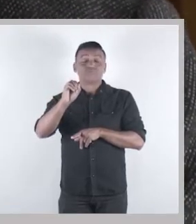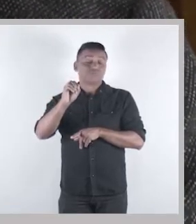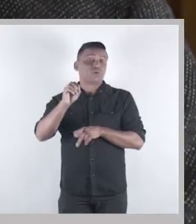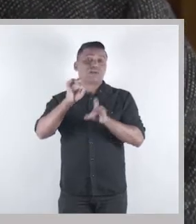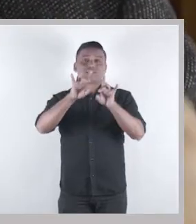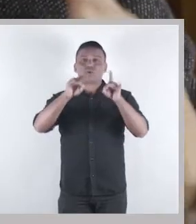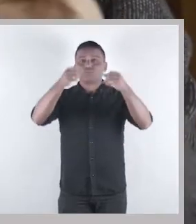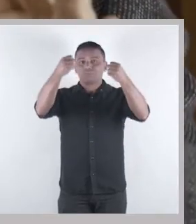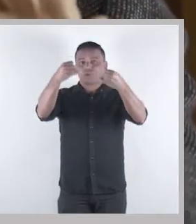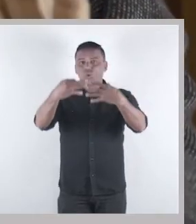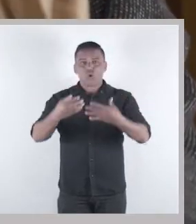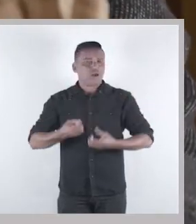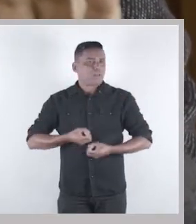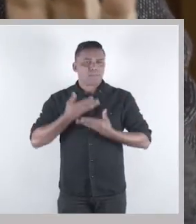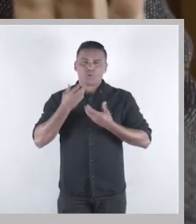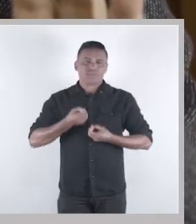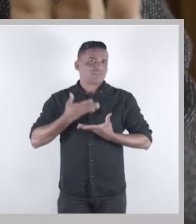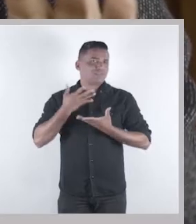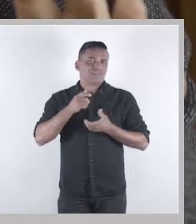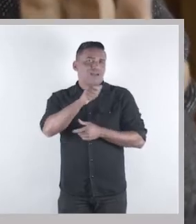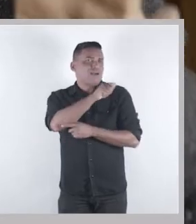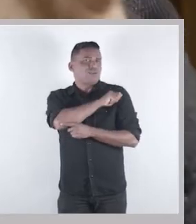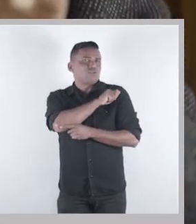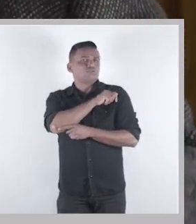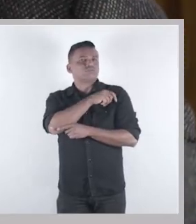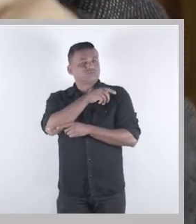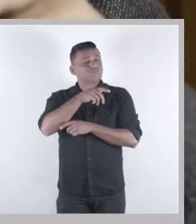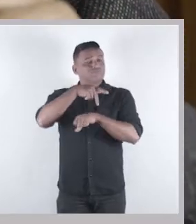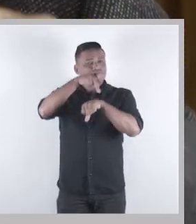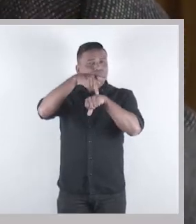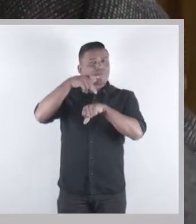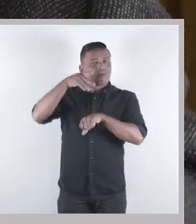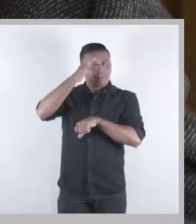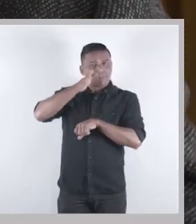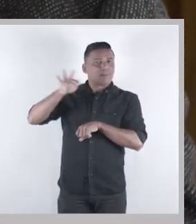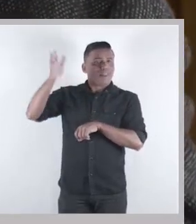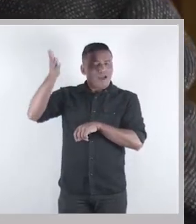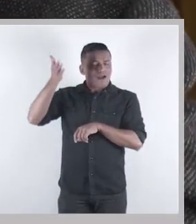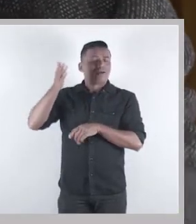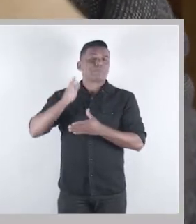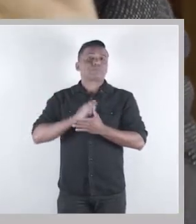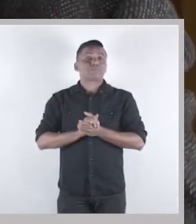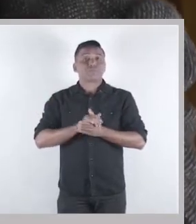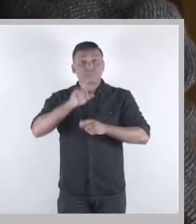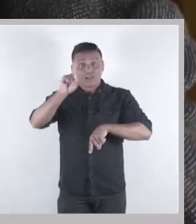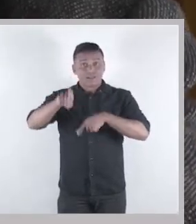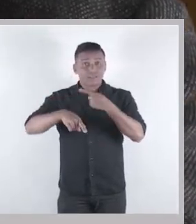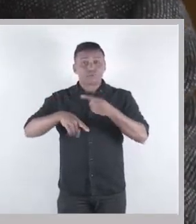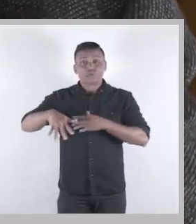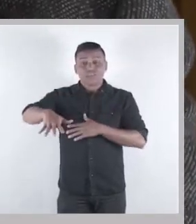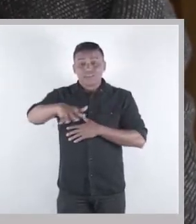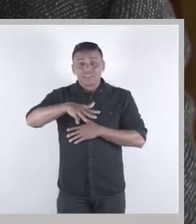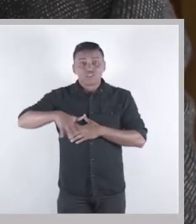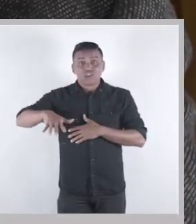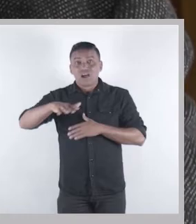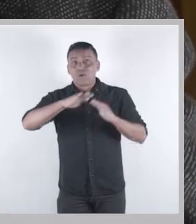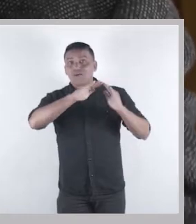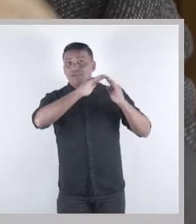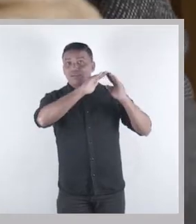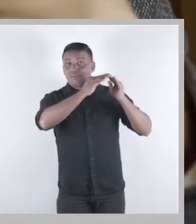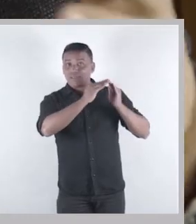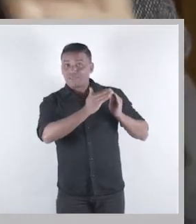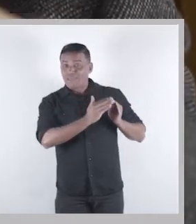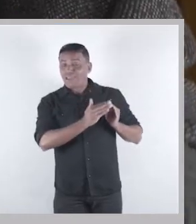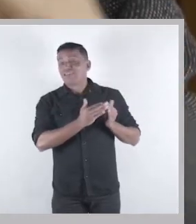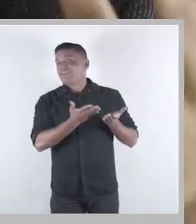depois a gente foi numa mais uma região periférica de Paris o projeto muito legal eu também falou a